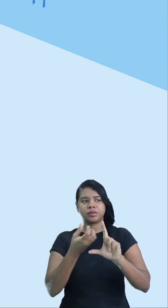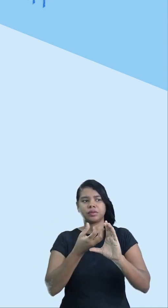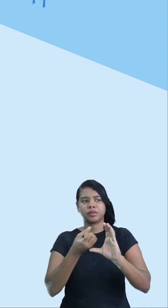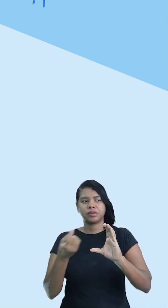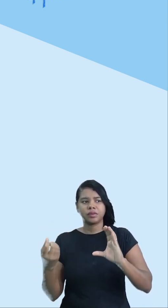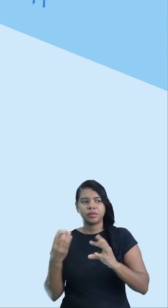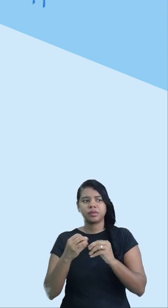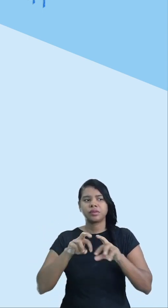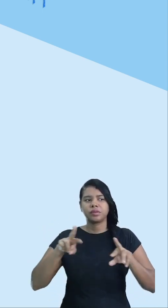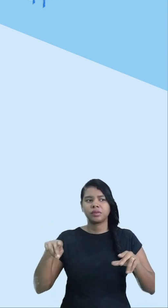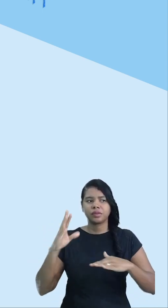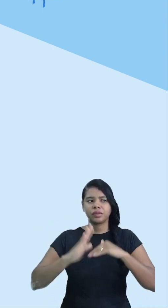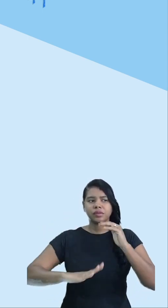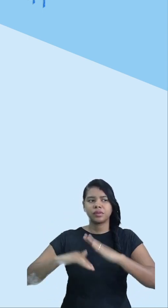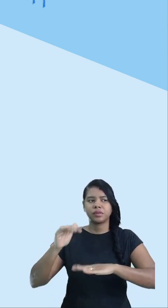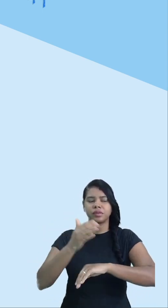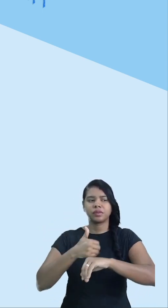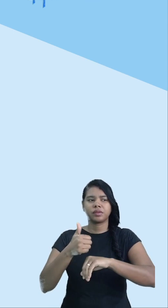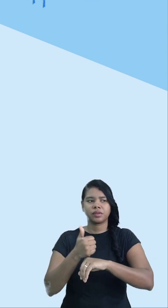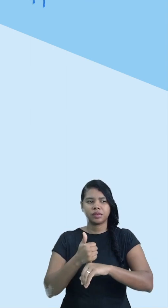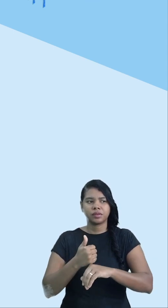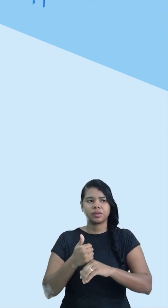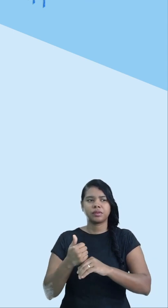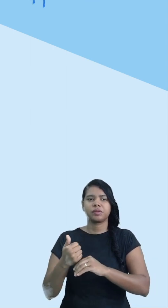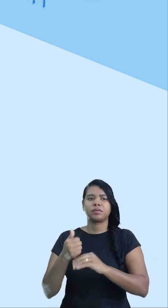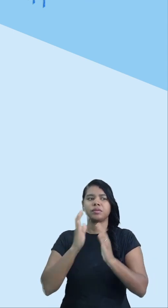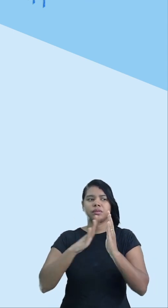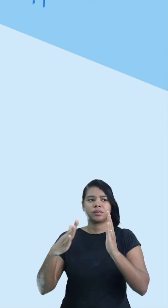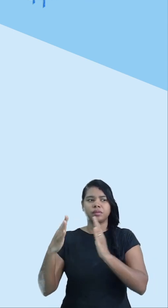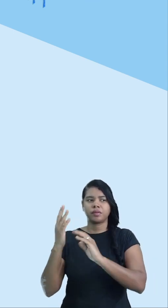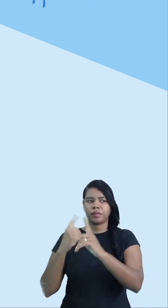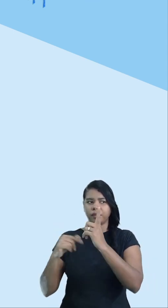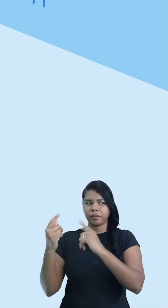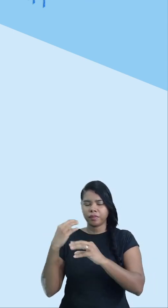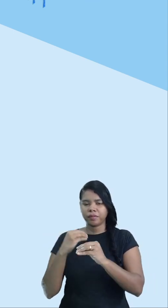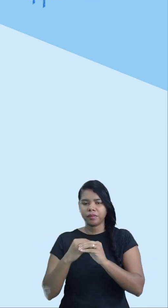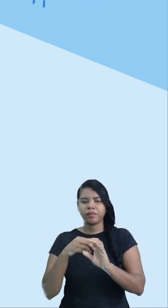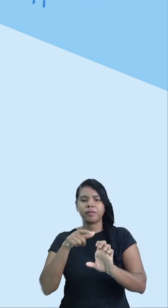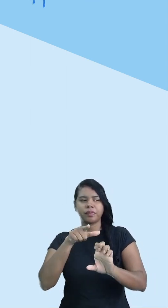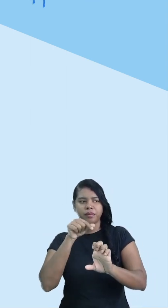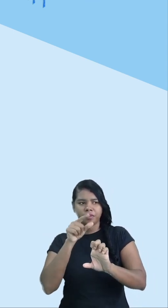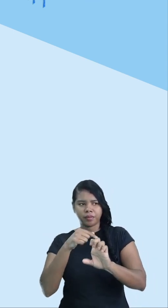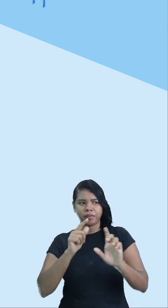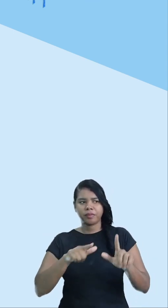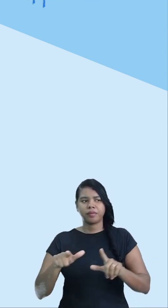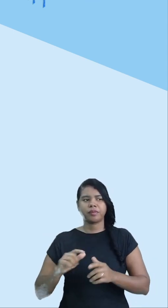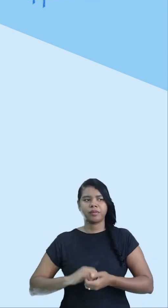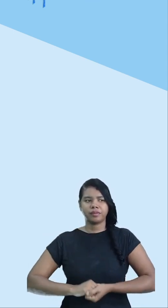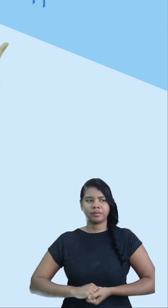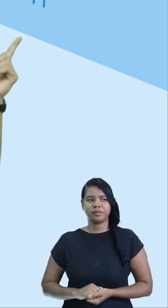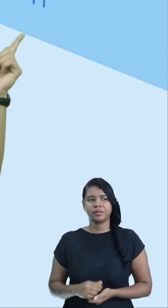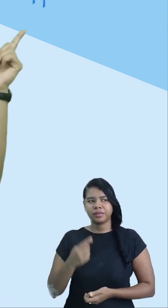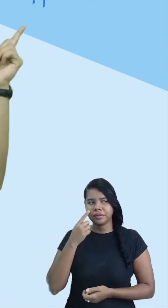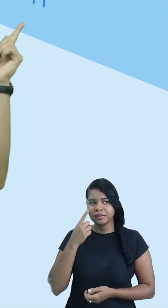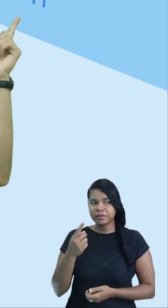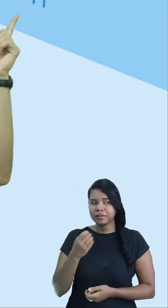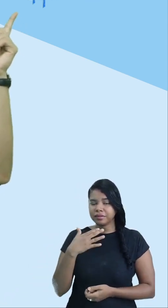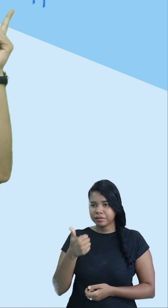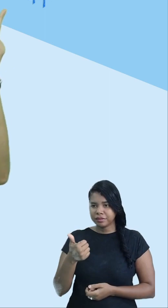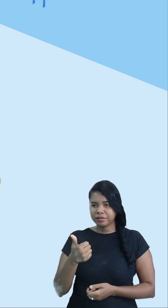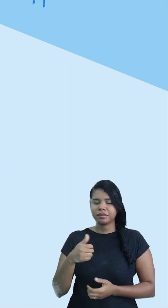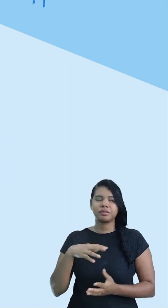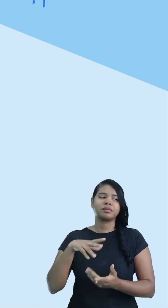inúmeros profissionais da biblioteconomia trabalhando nessas empresas, nesses espaços. Então, ó, se liga, viu? Olha o mundão